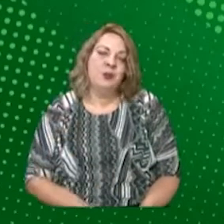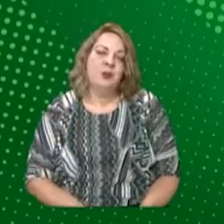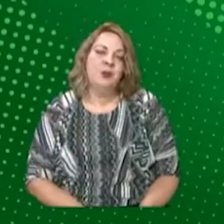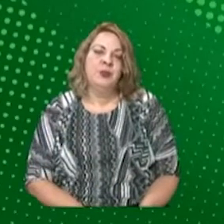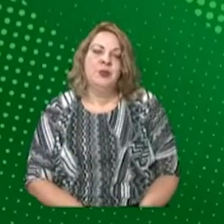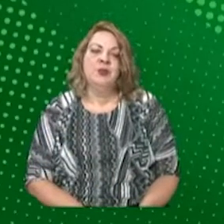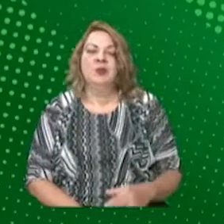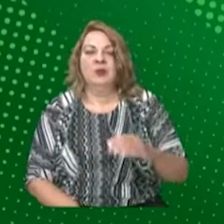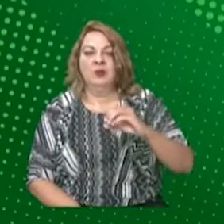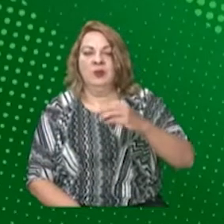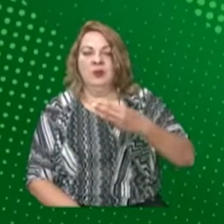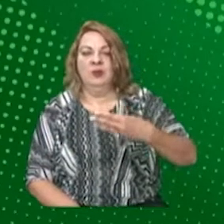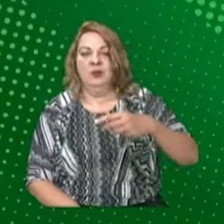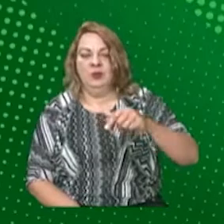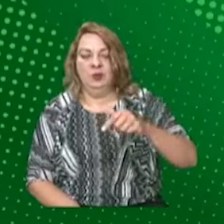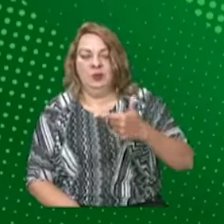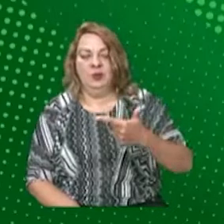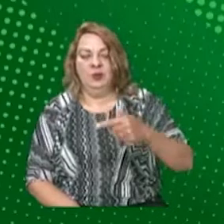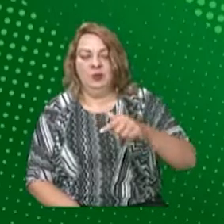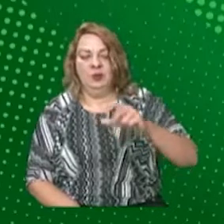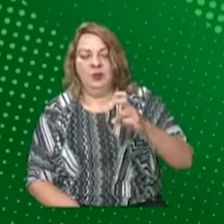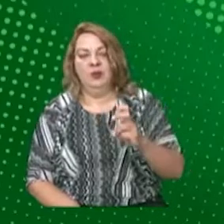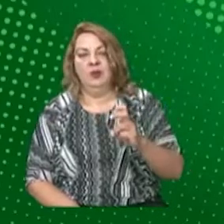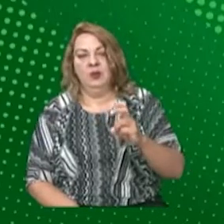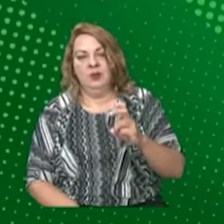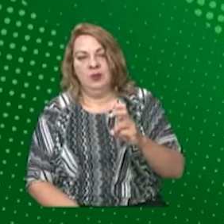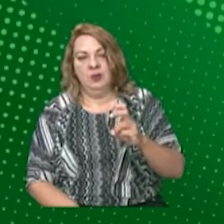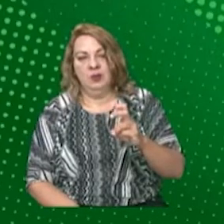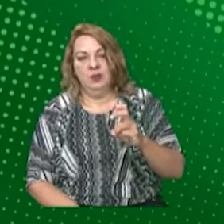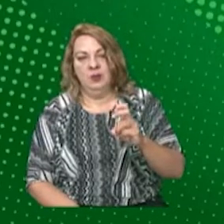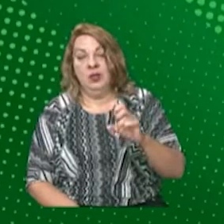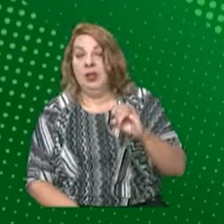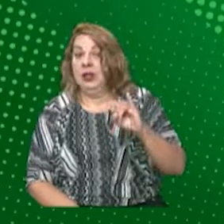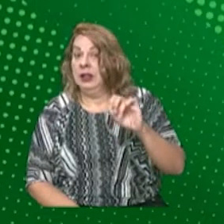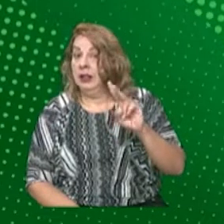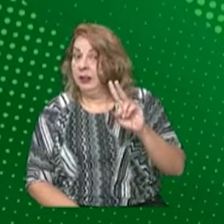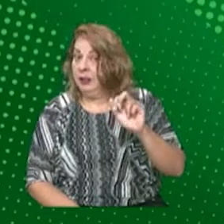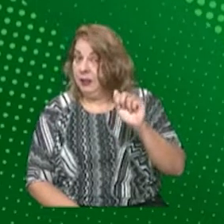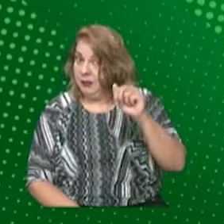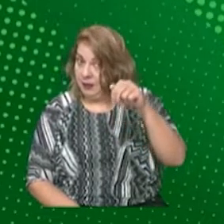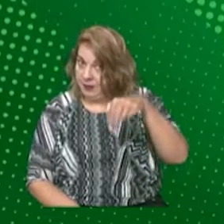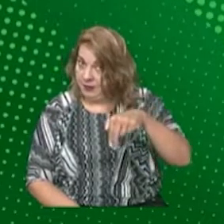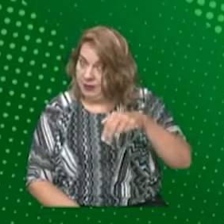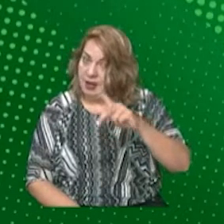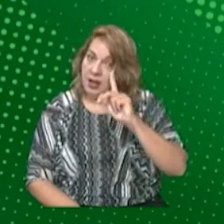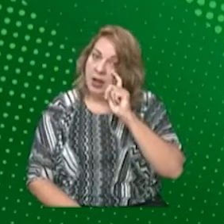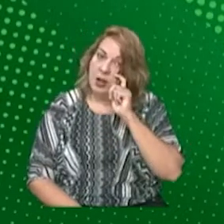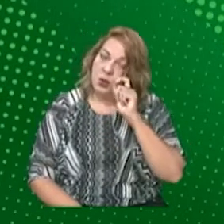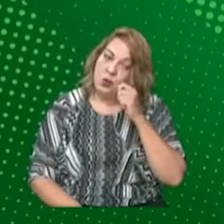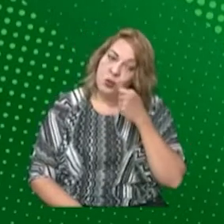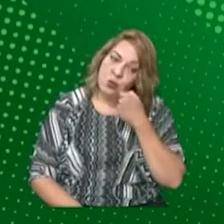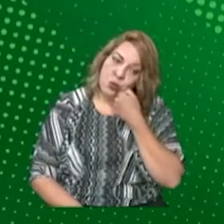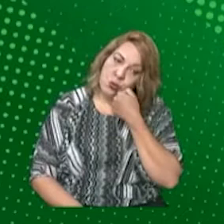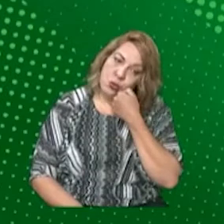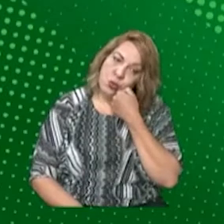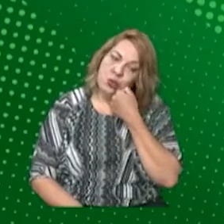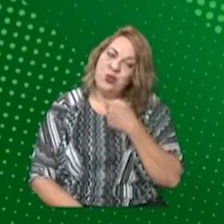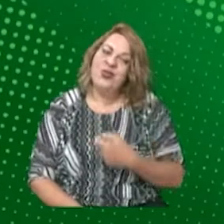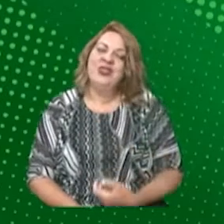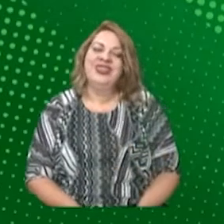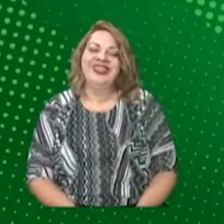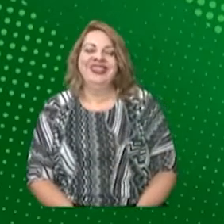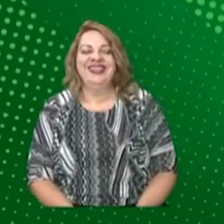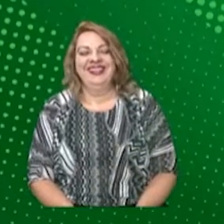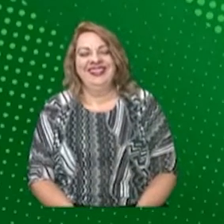R$500 chegando aqui para o 037275. O Ivan de Aracaju foi lá na Cíntia da Santa Gleide, que ele adquiriu